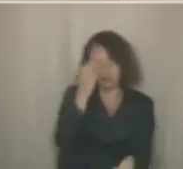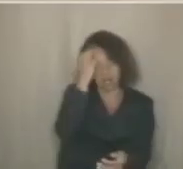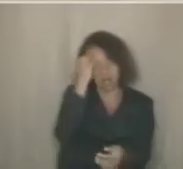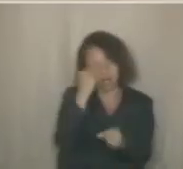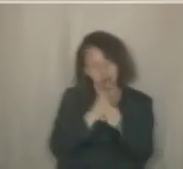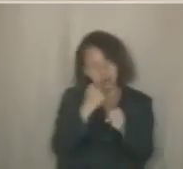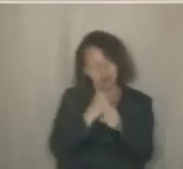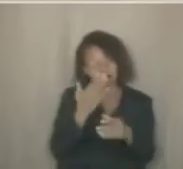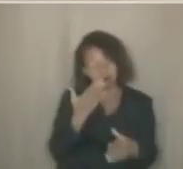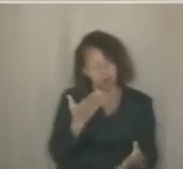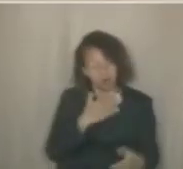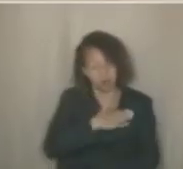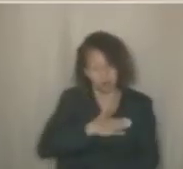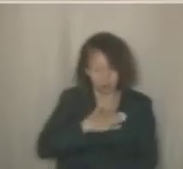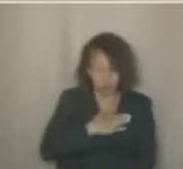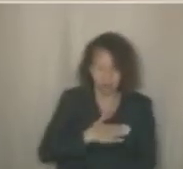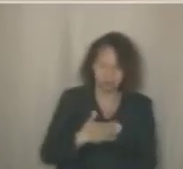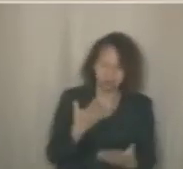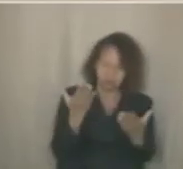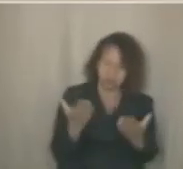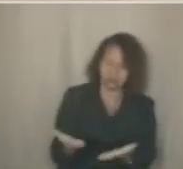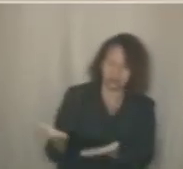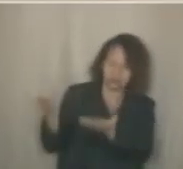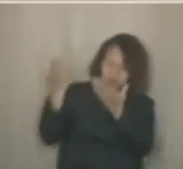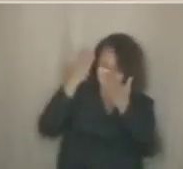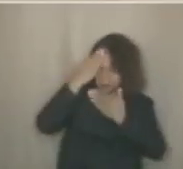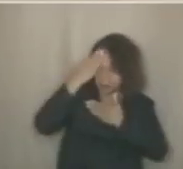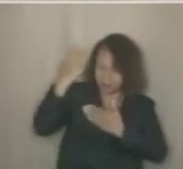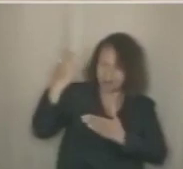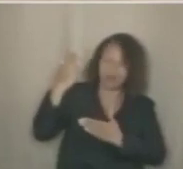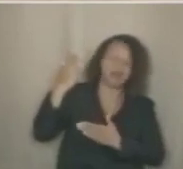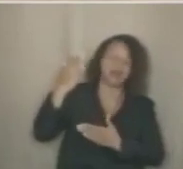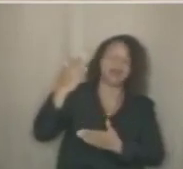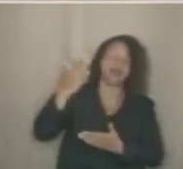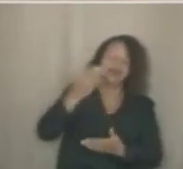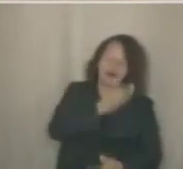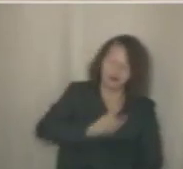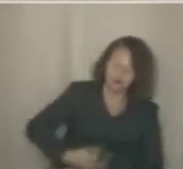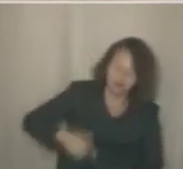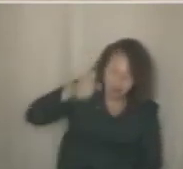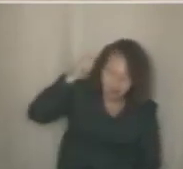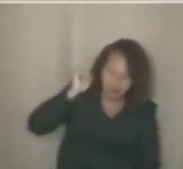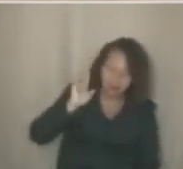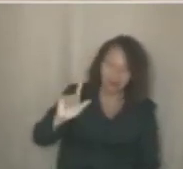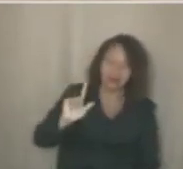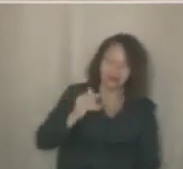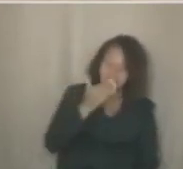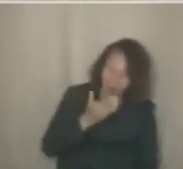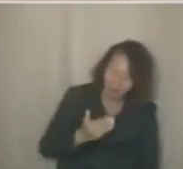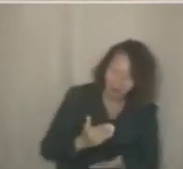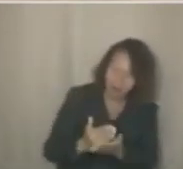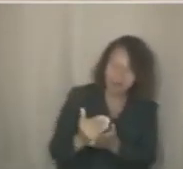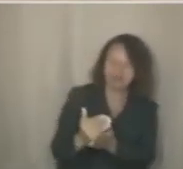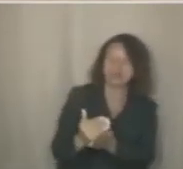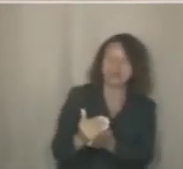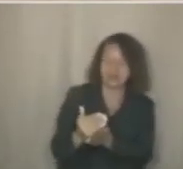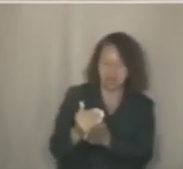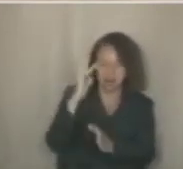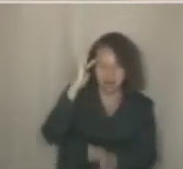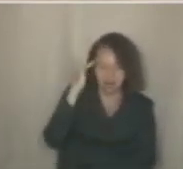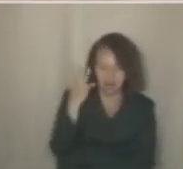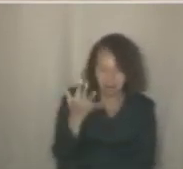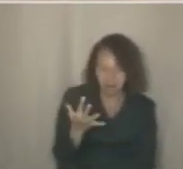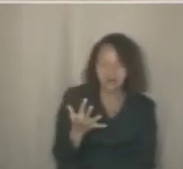Então, eu gostaria de enaltecer o governo Raquel Lira por tomar a frente, para tomar a